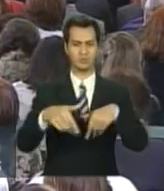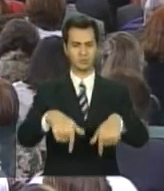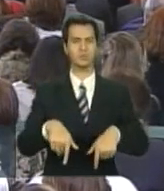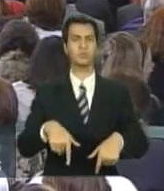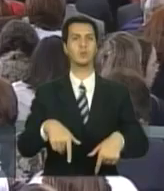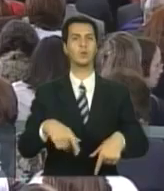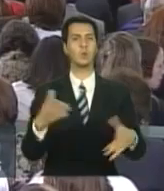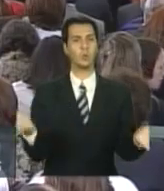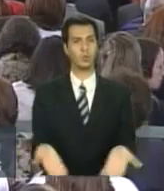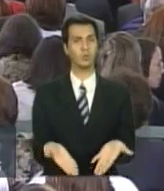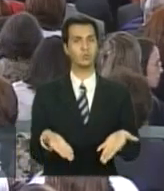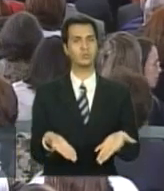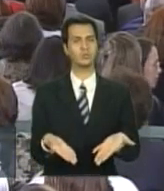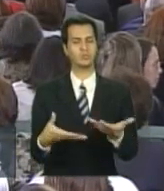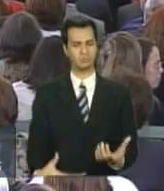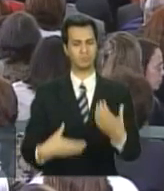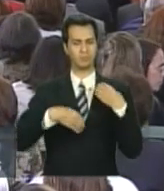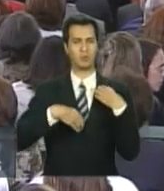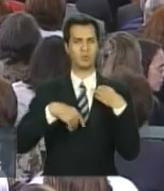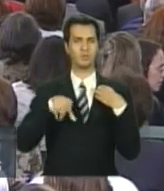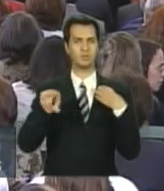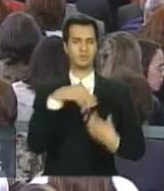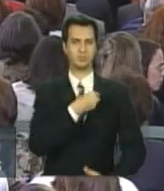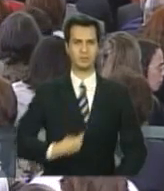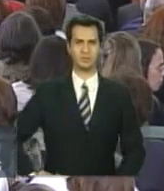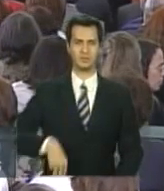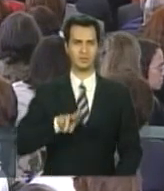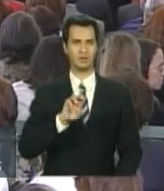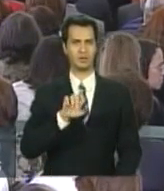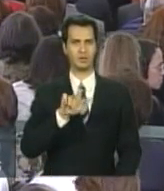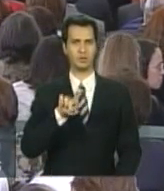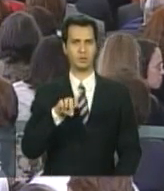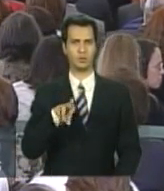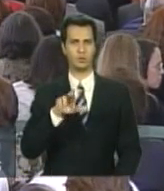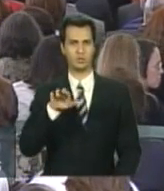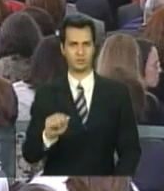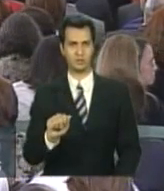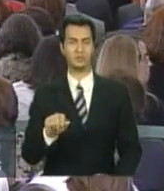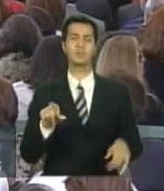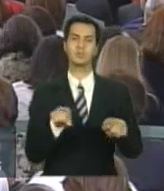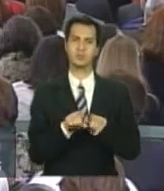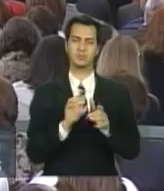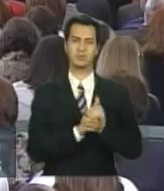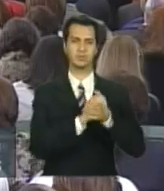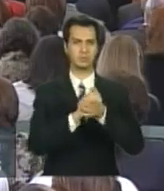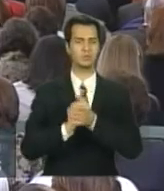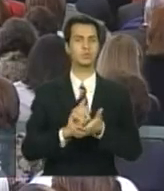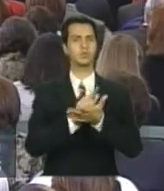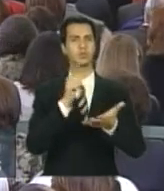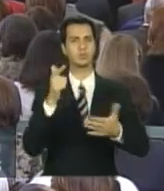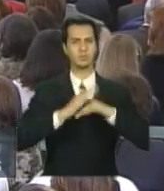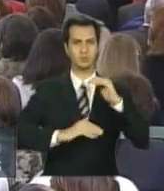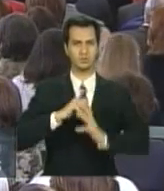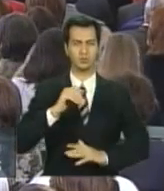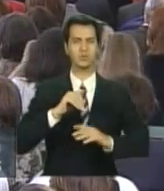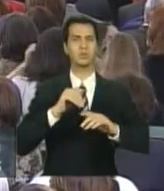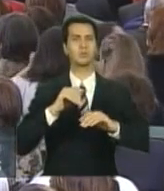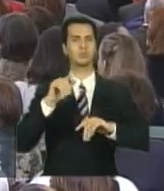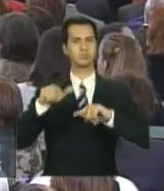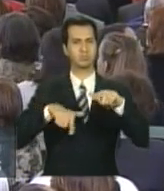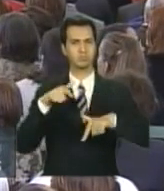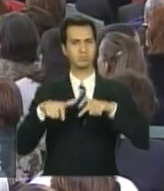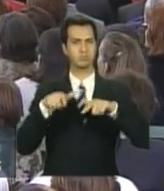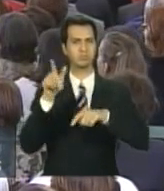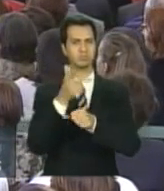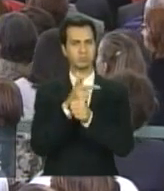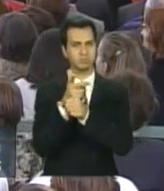posse da Eleonora. E saudar os senhores jornalistas, fotógrafos e